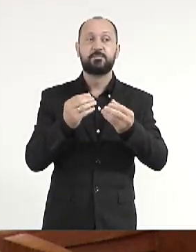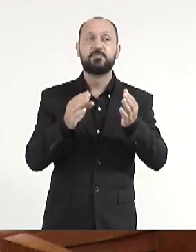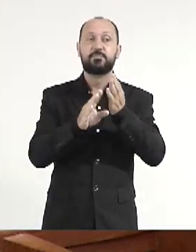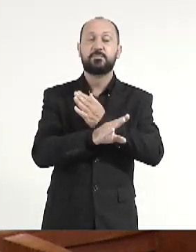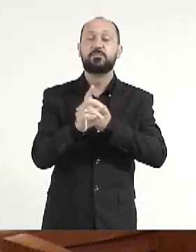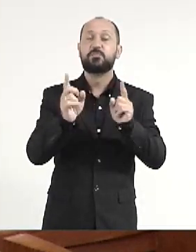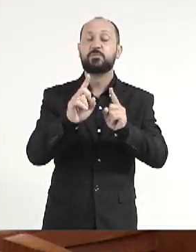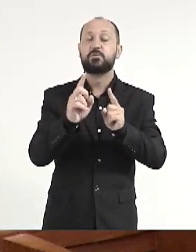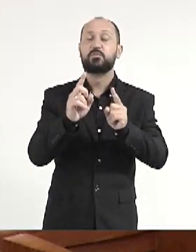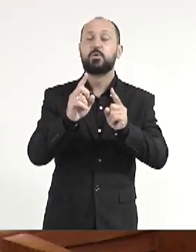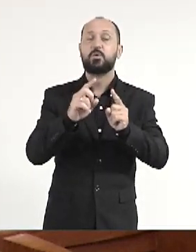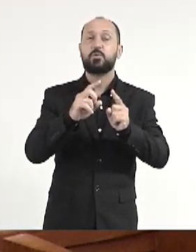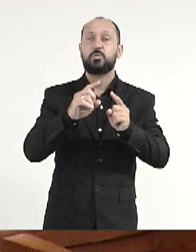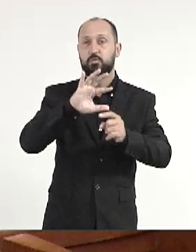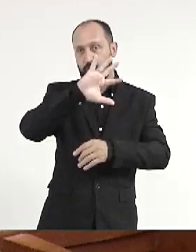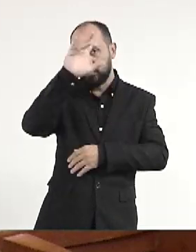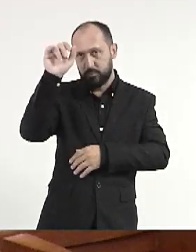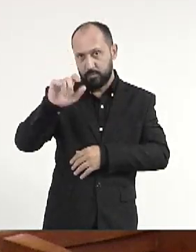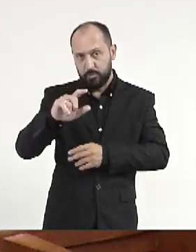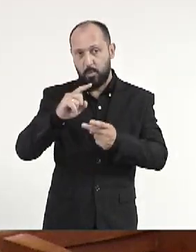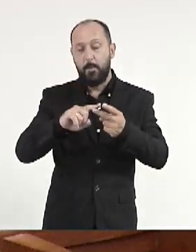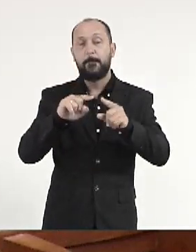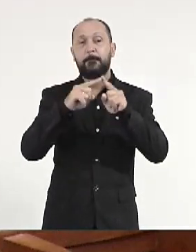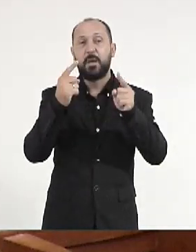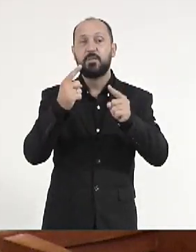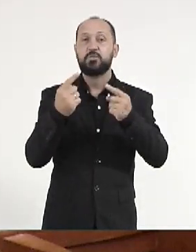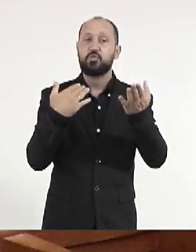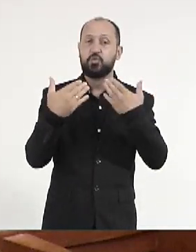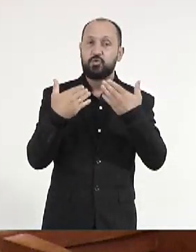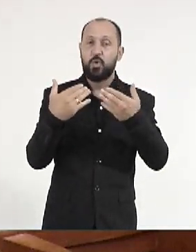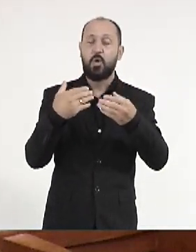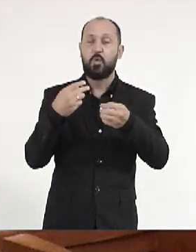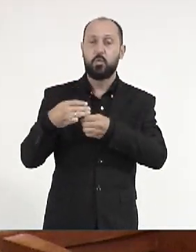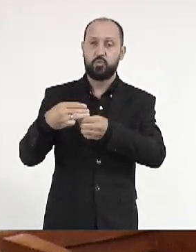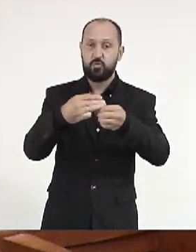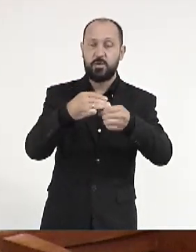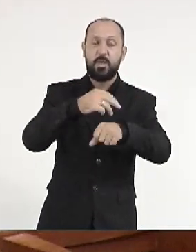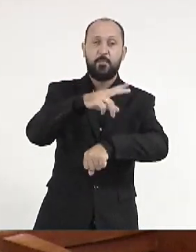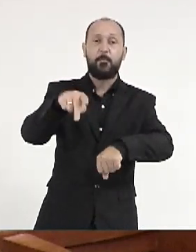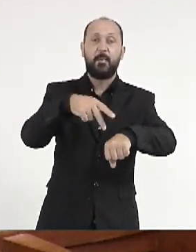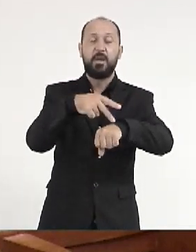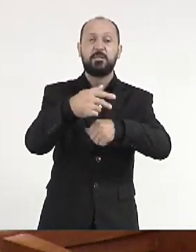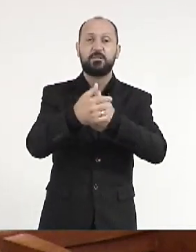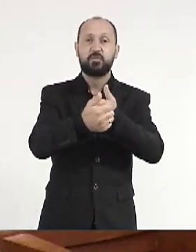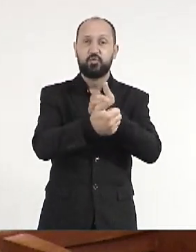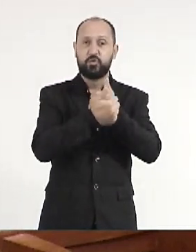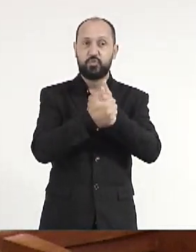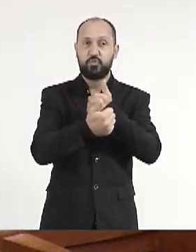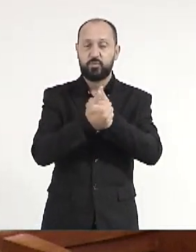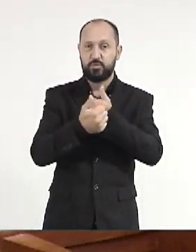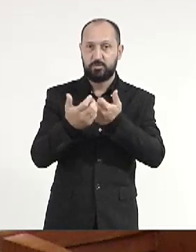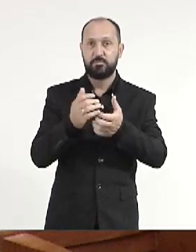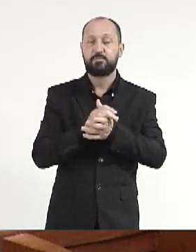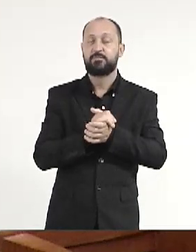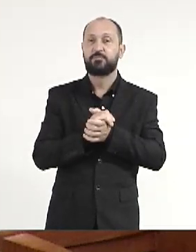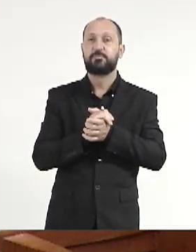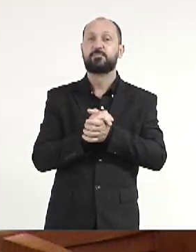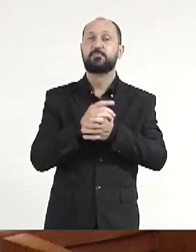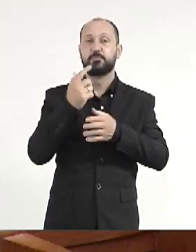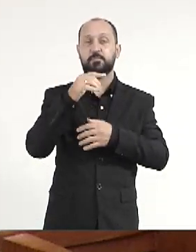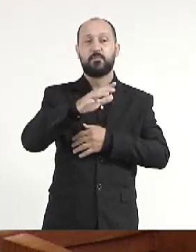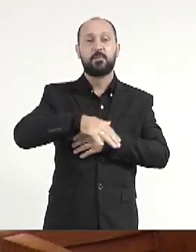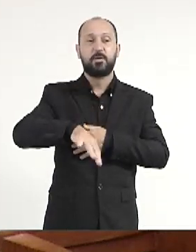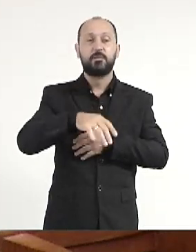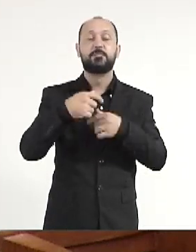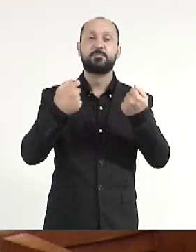que não seja somente do Mato Grosso do Sul, mas que dialogue com todos os municípios e países que estão envolvidos na política necessária do